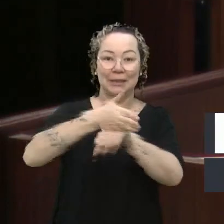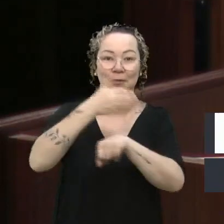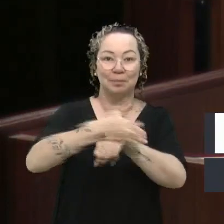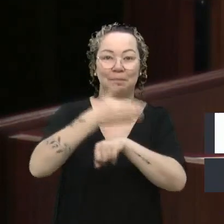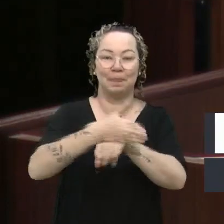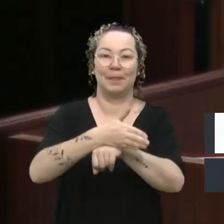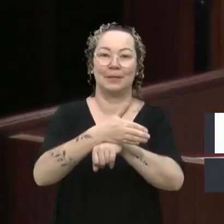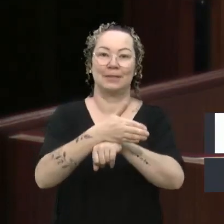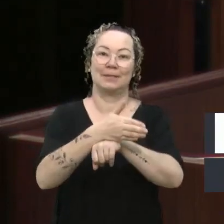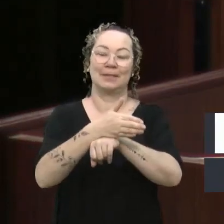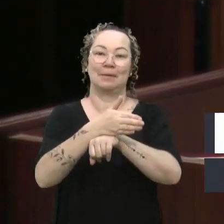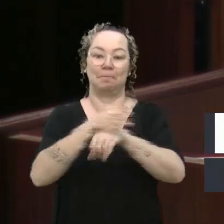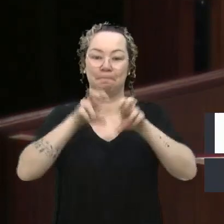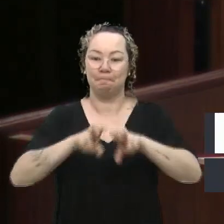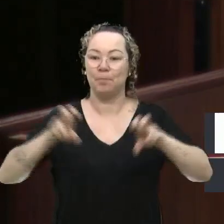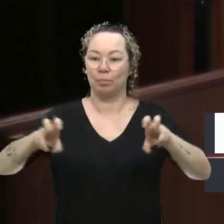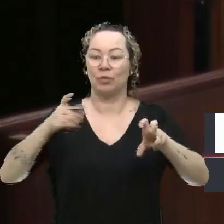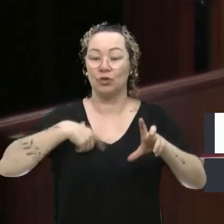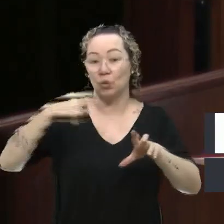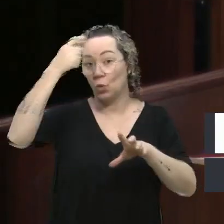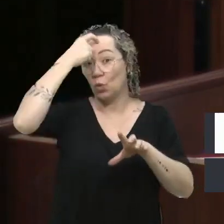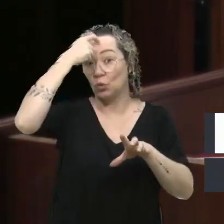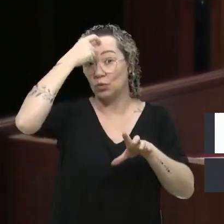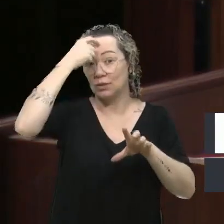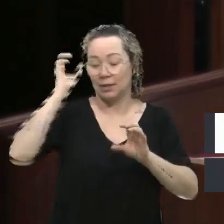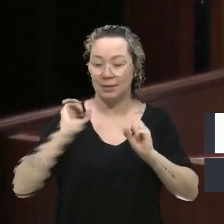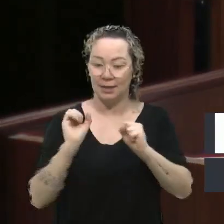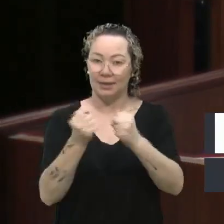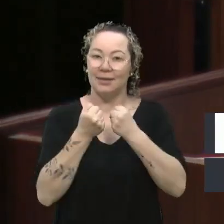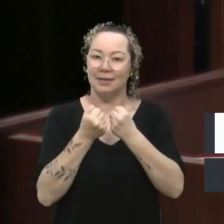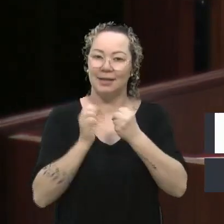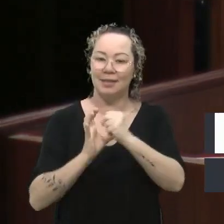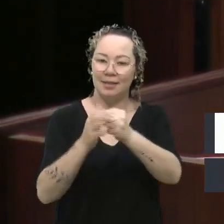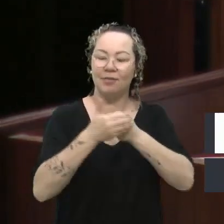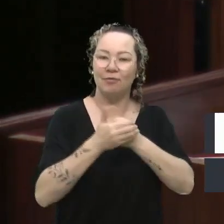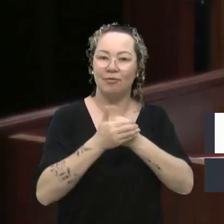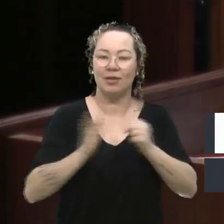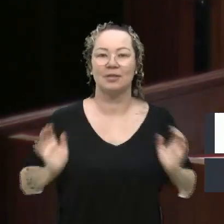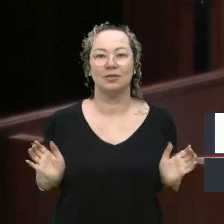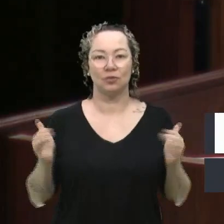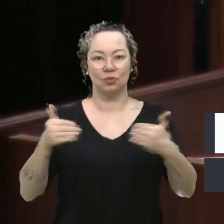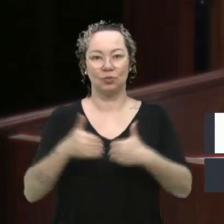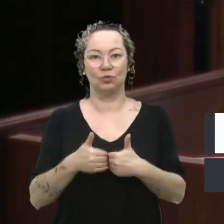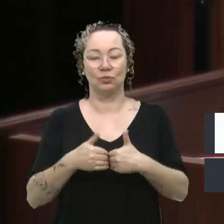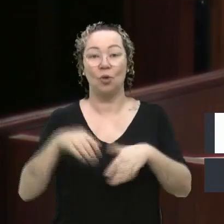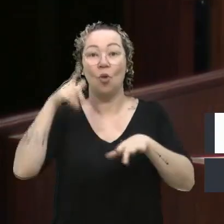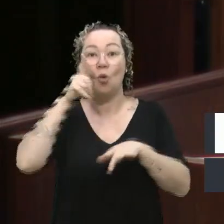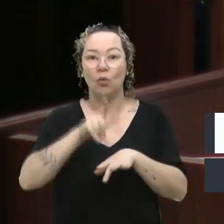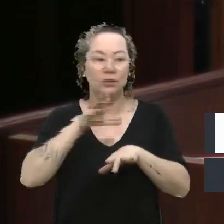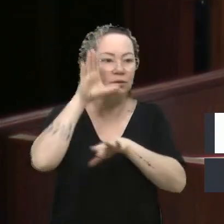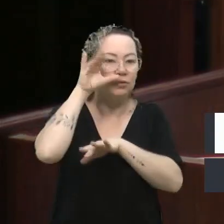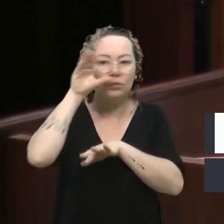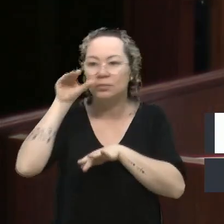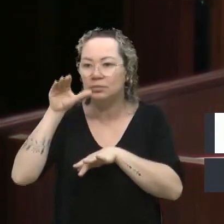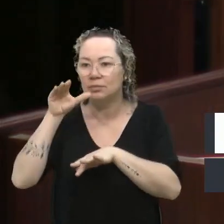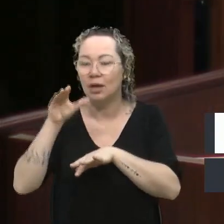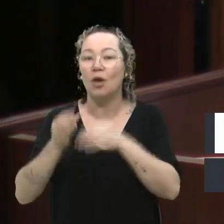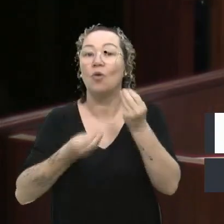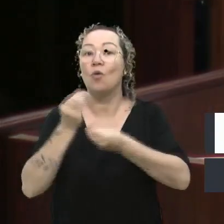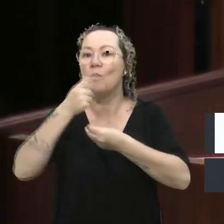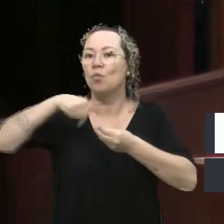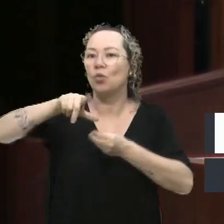Frente Parlamentar de Conscientização e Defesa dos Direitos dos Autistas conseguiram observar o quanto a gente